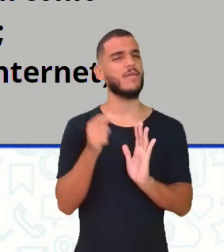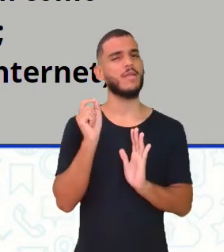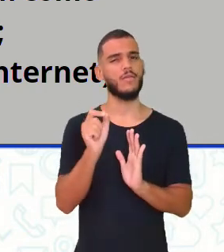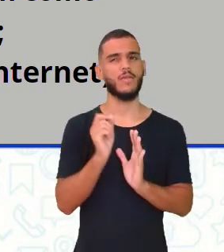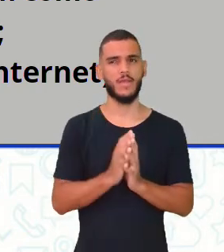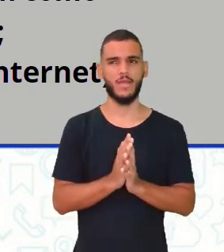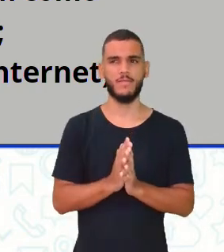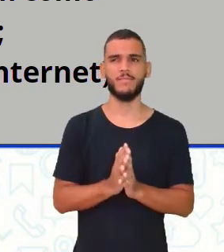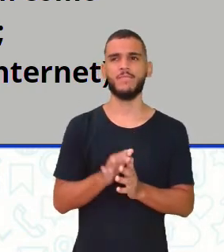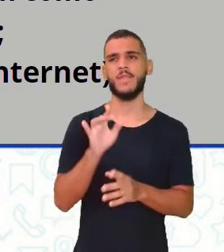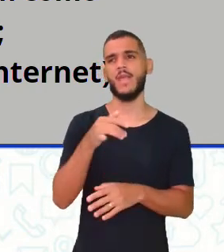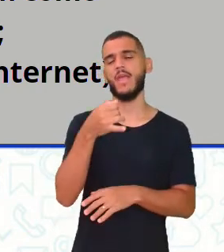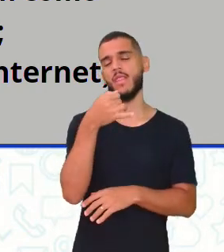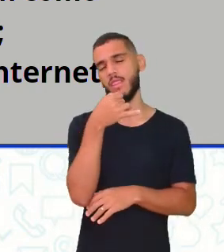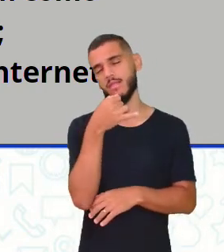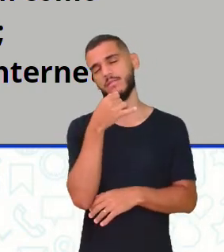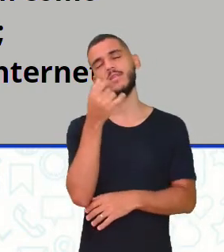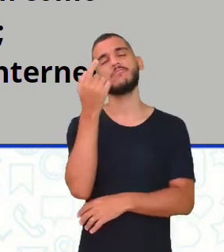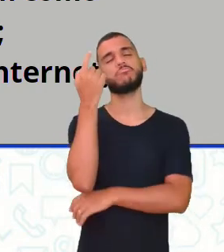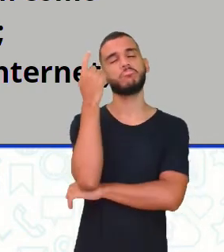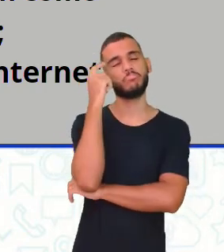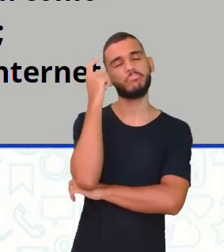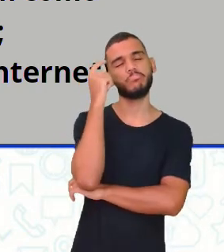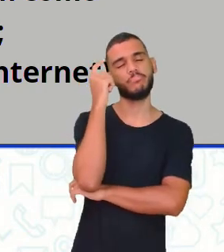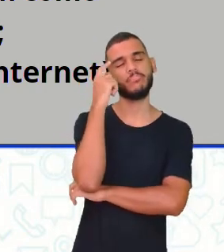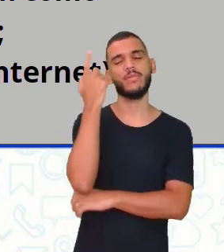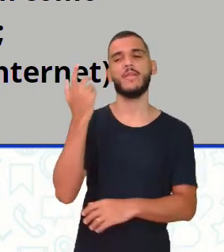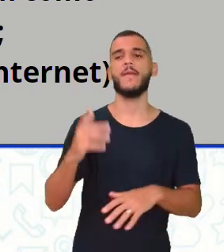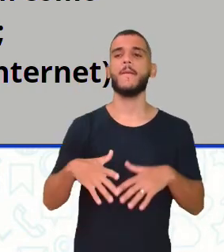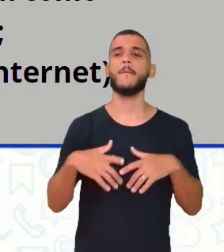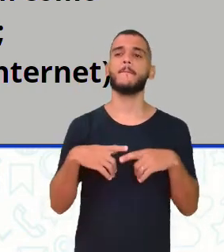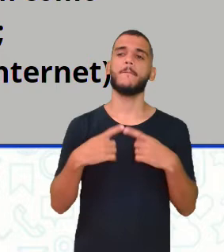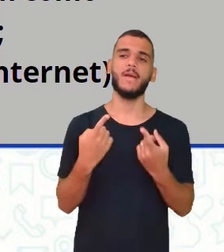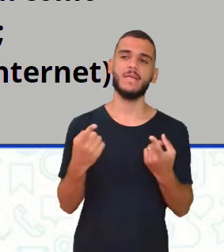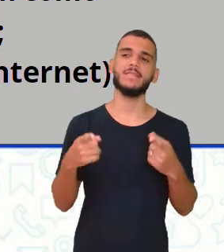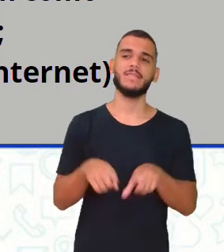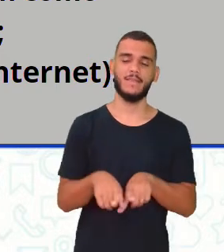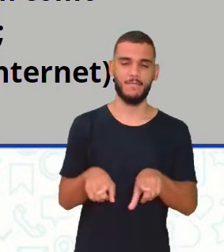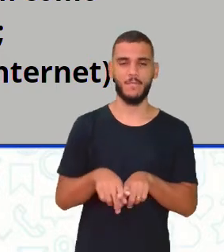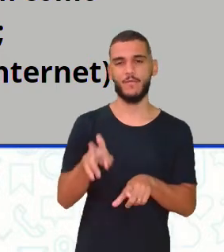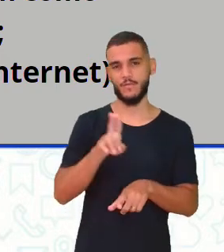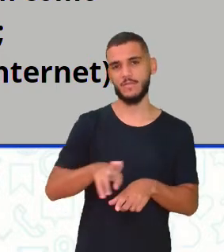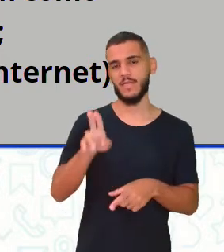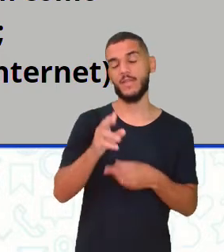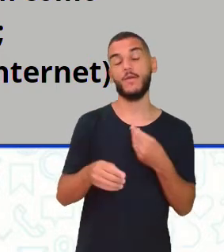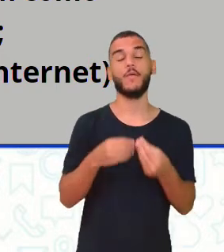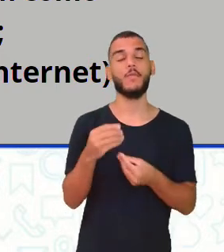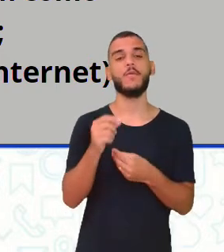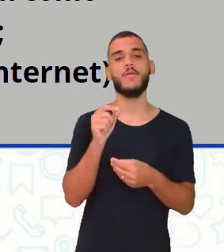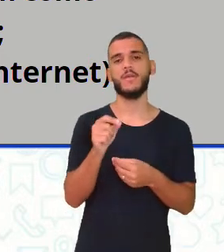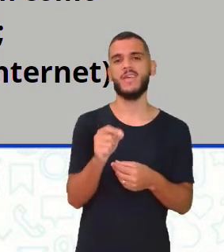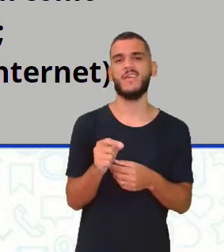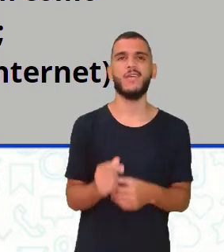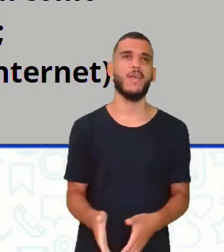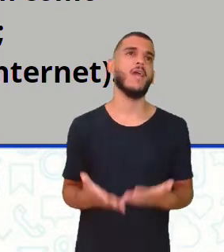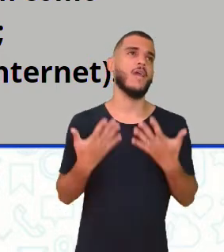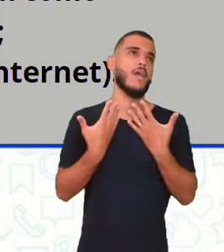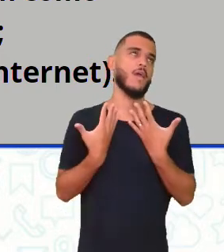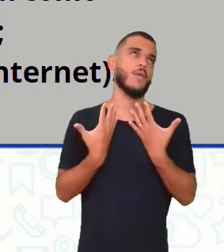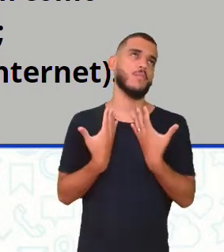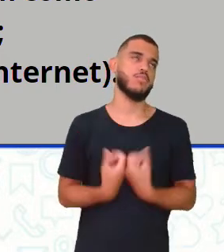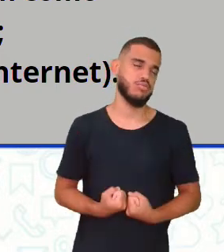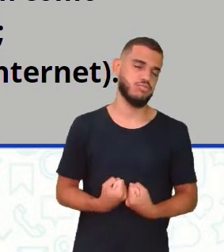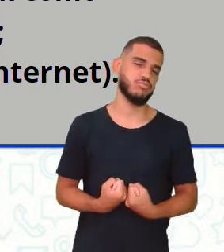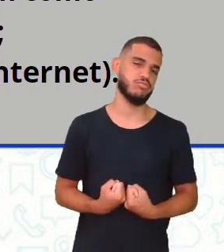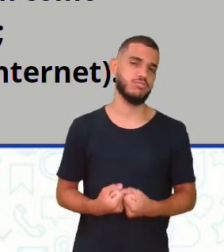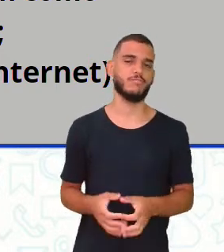é tristeza, estar pensativo, mas atualmente também ela é usada como sinônimo de indisposição.